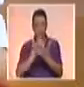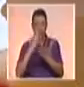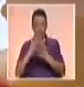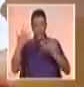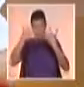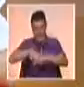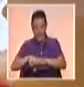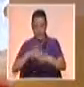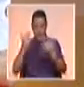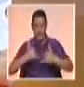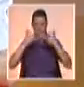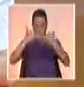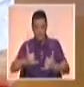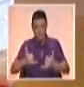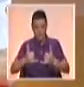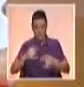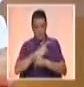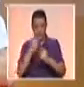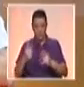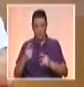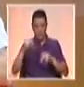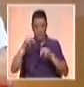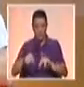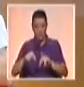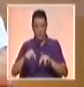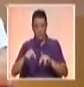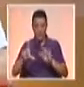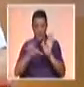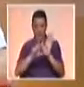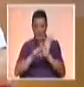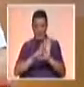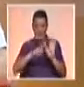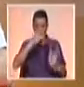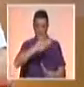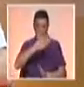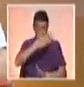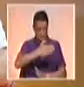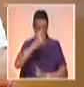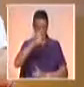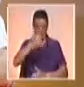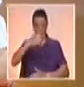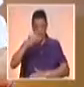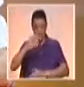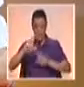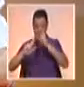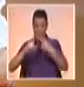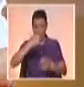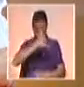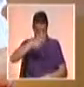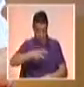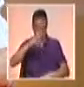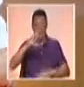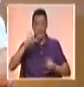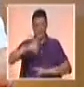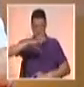nas escolas. Depois, vem o despacho 7.520, em 98, que cria as primeiras